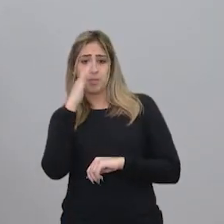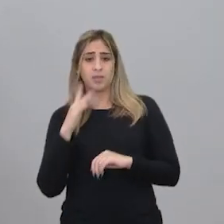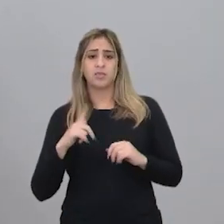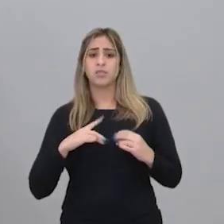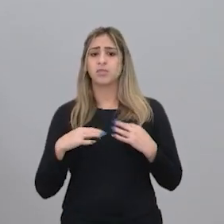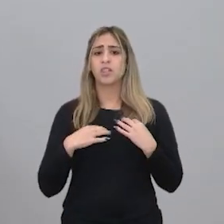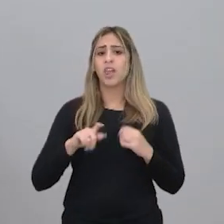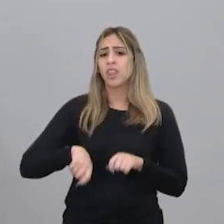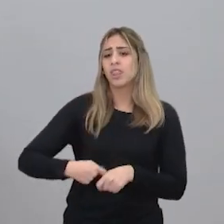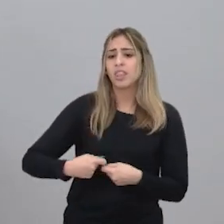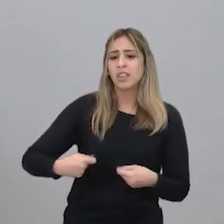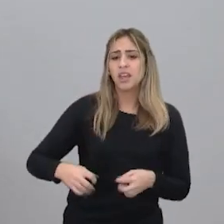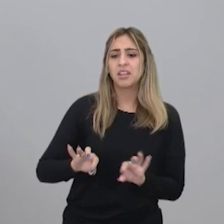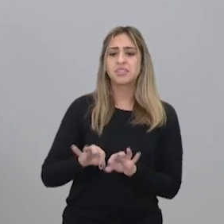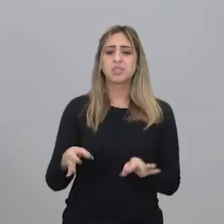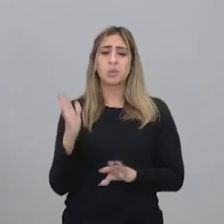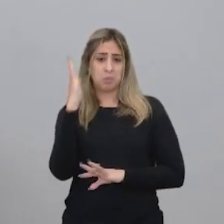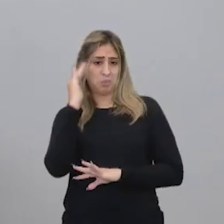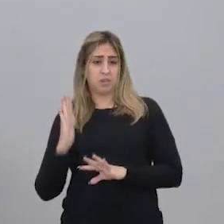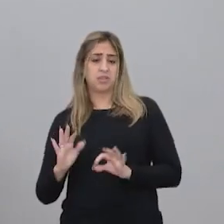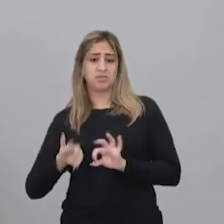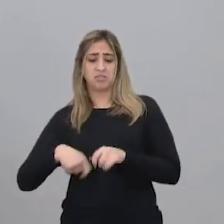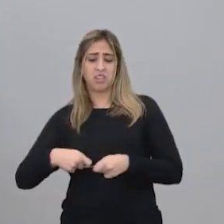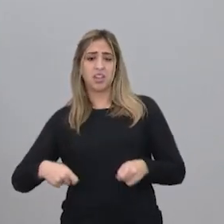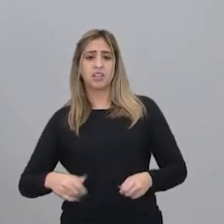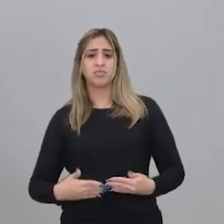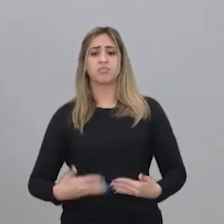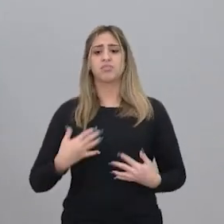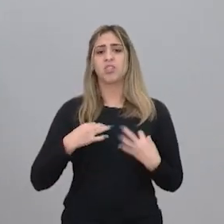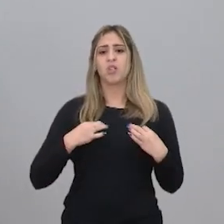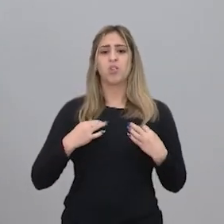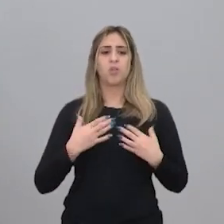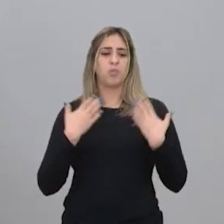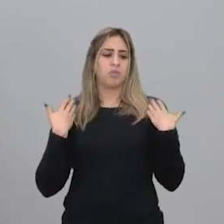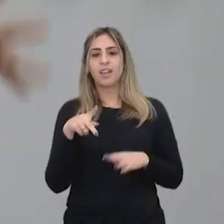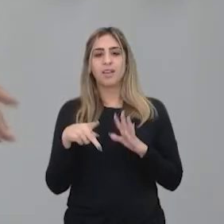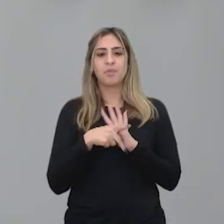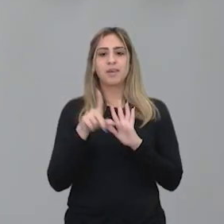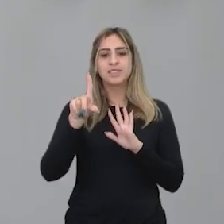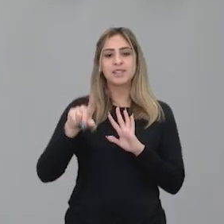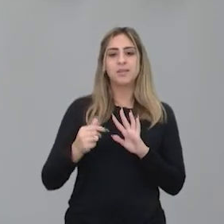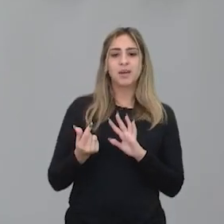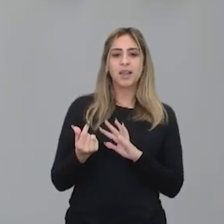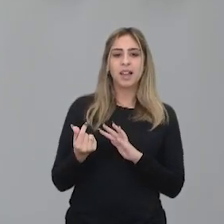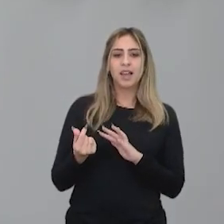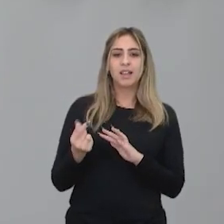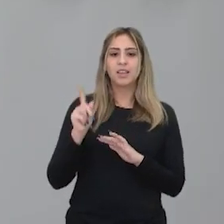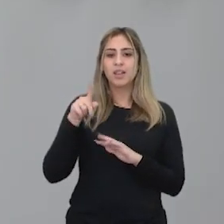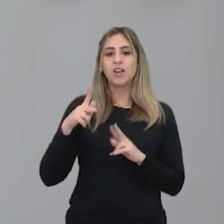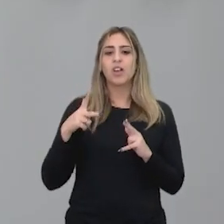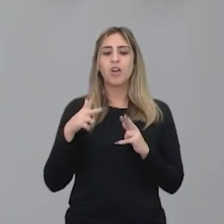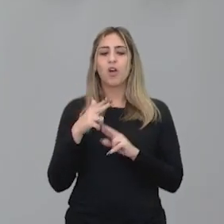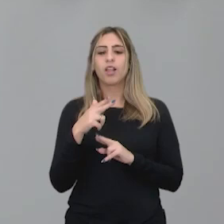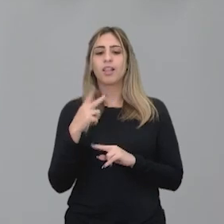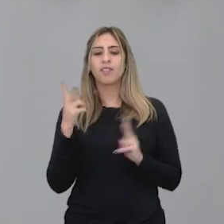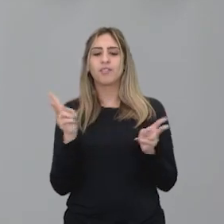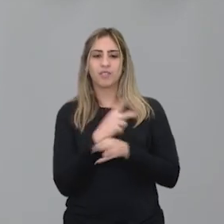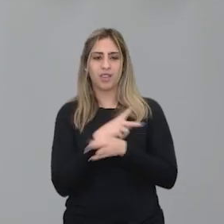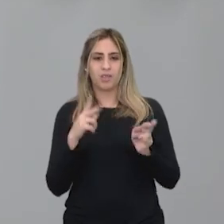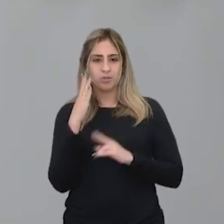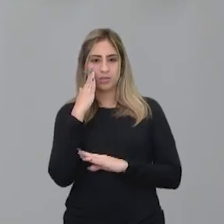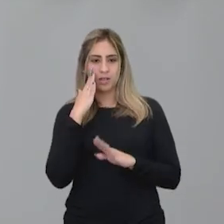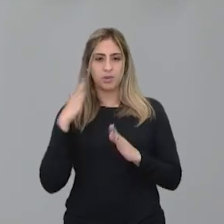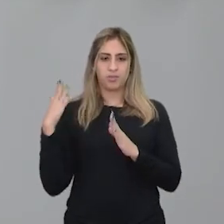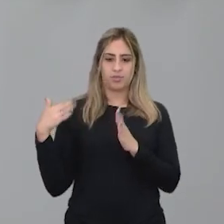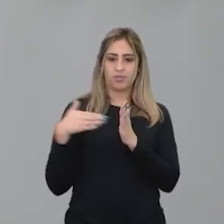é um tênis, um anorak, que é uma blusa de corta-vento. Então, a gente tem algumas roupas